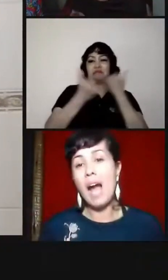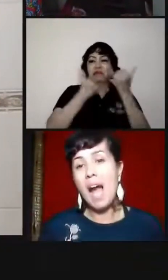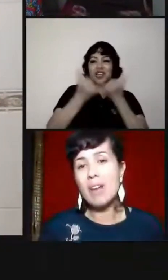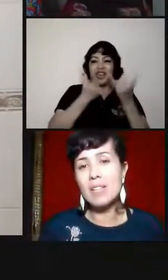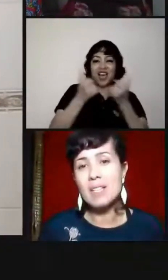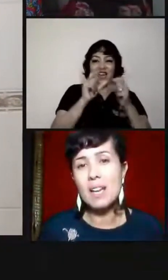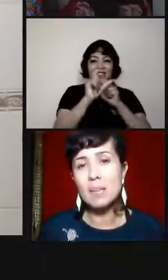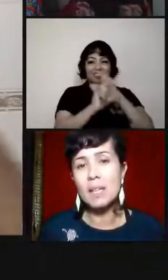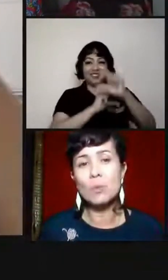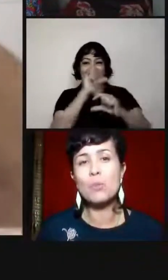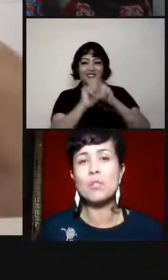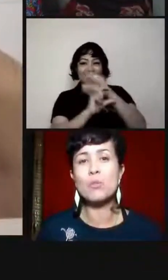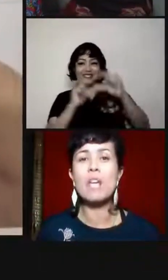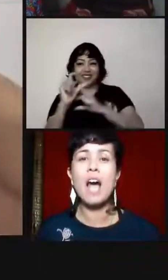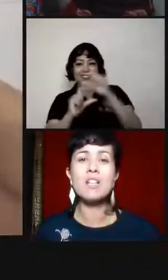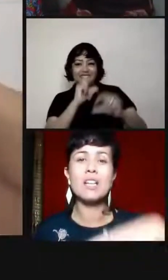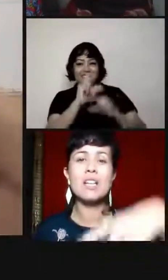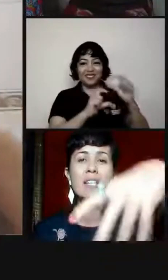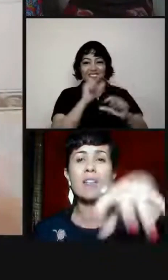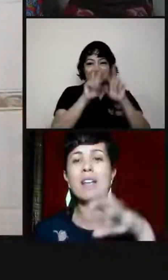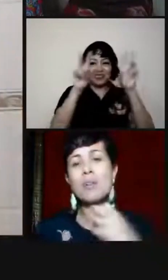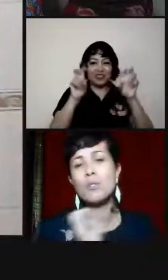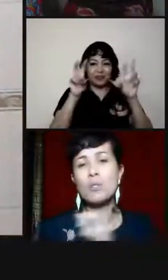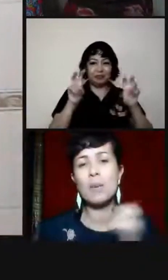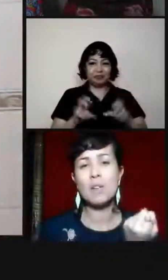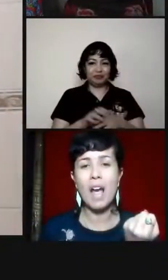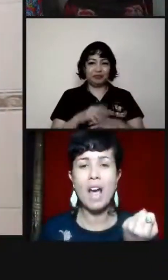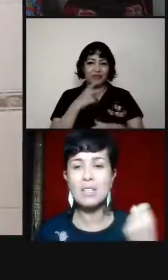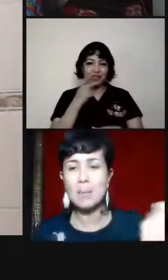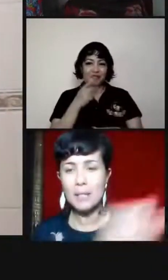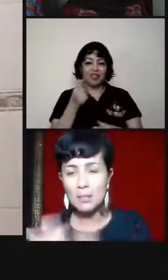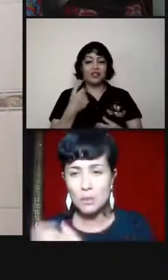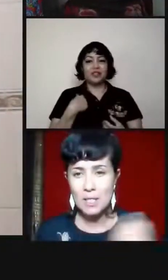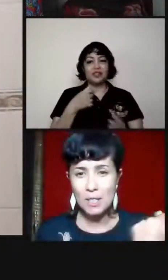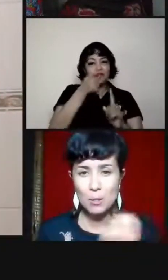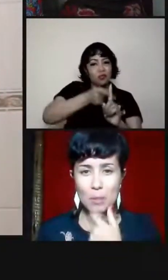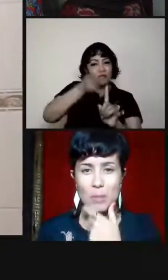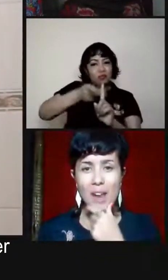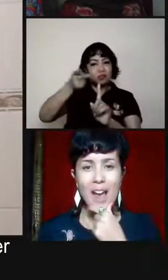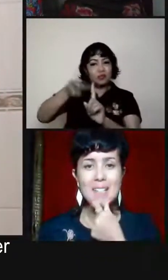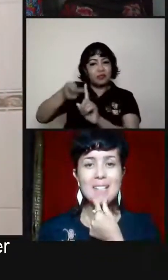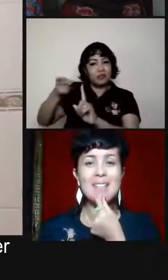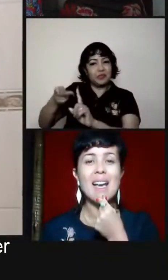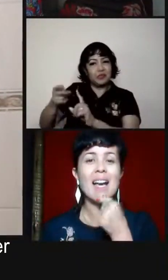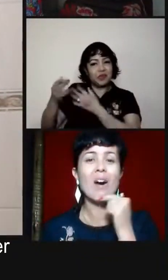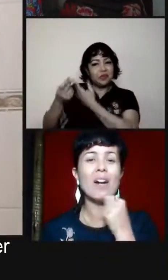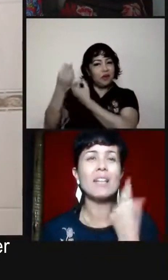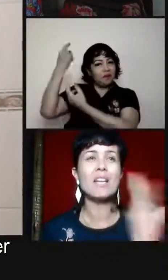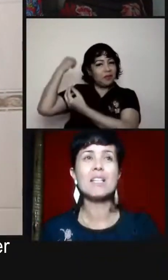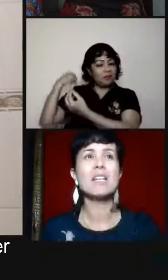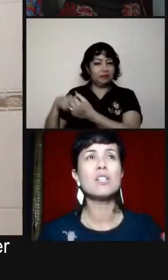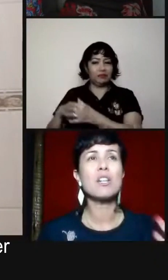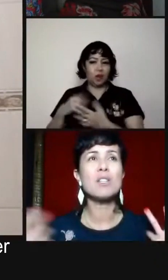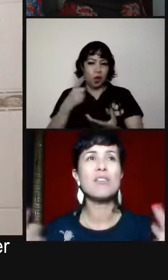as palavras, né? Brincando com os assuntos. Achei interessante você falar essa coisa dos personagens, né? Pegando todo esse gancho dos personagens. Olha